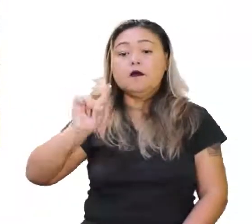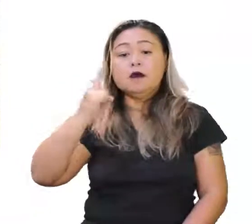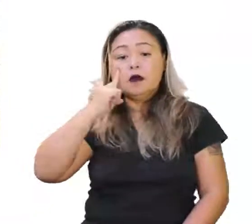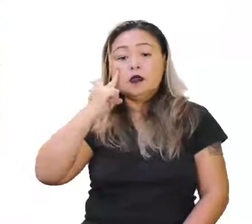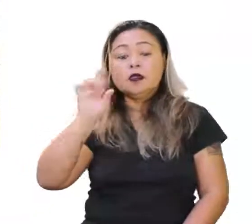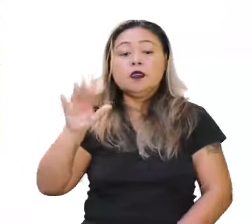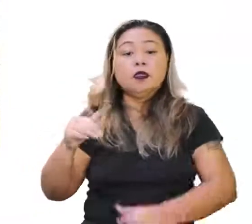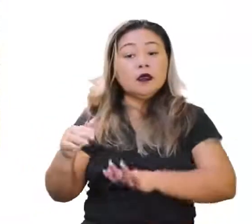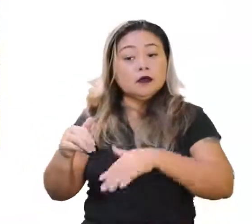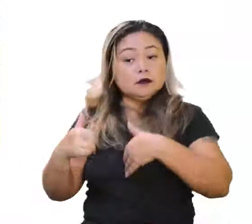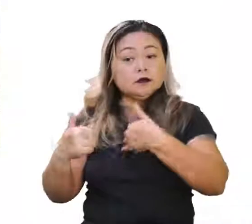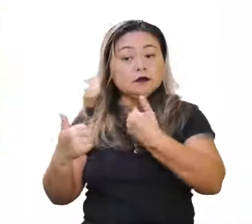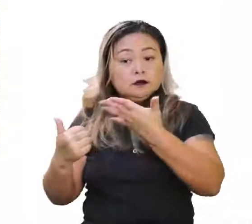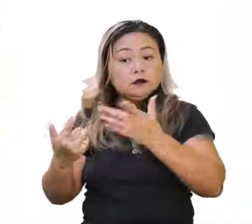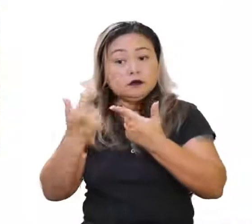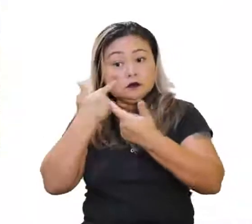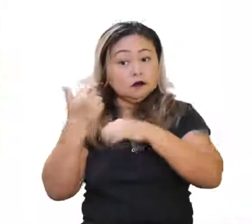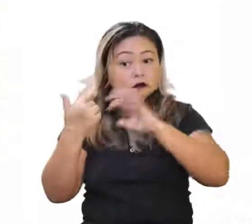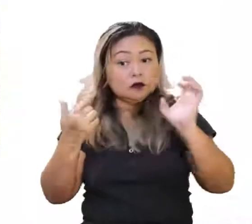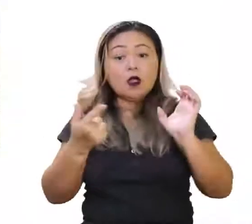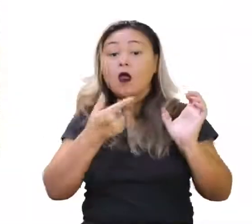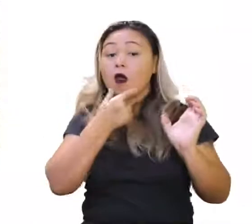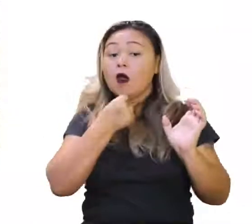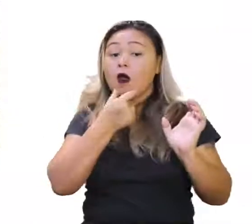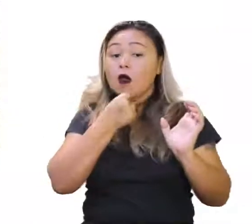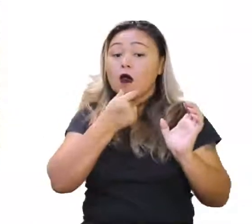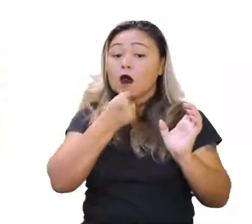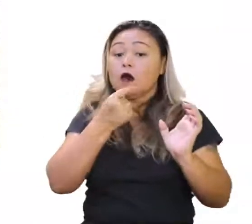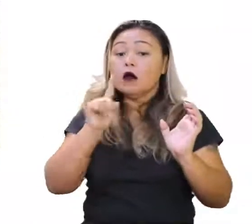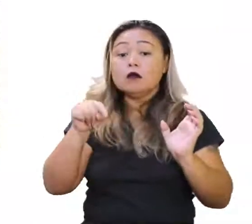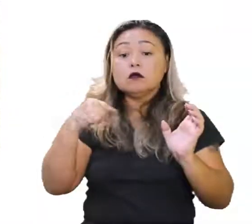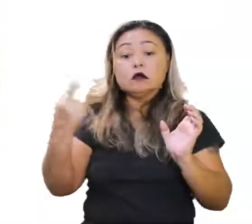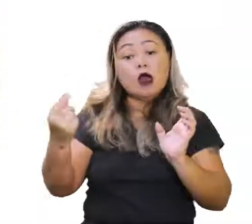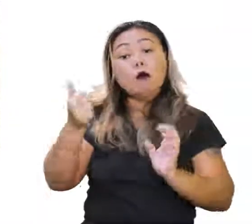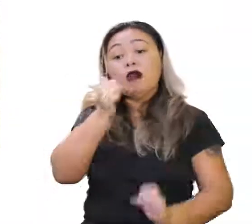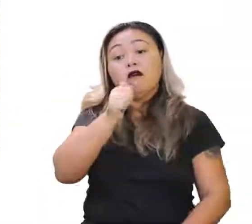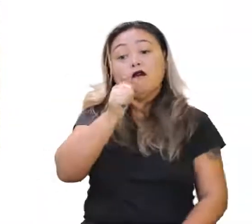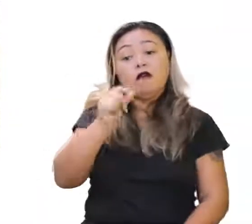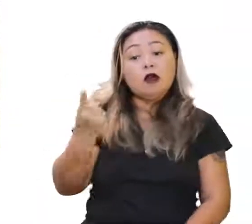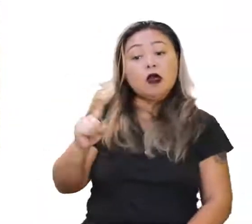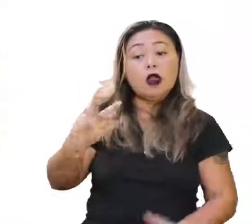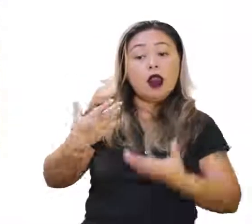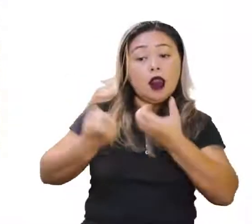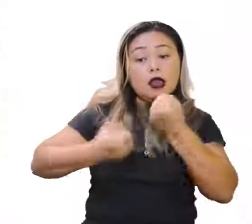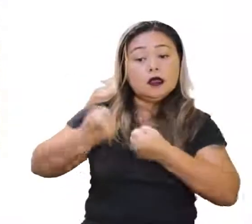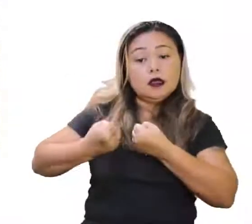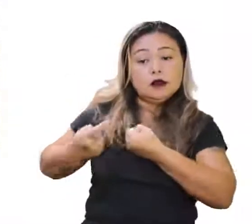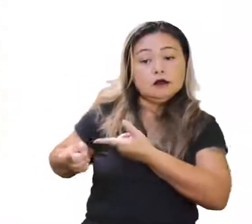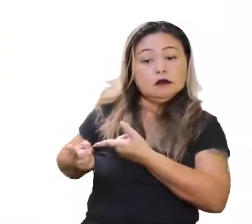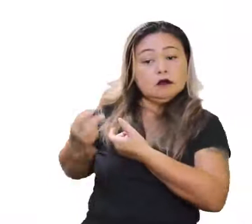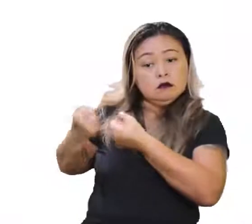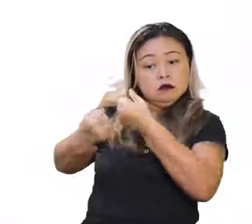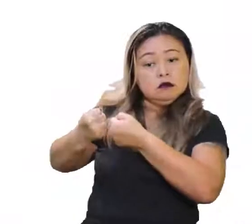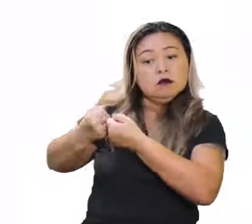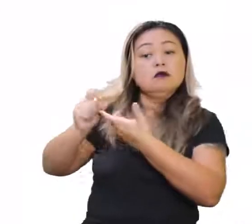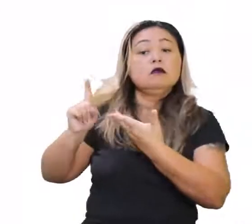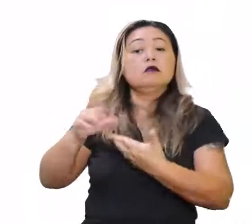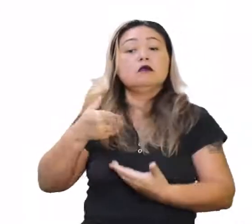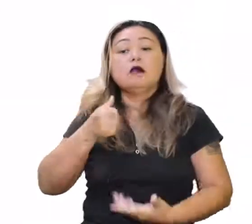do lado esquerdo do vídeo é o macho, do lado direito tem mais outra fêmea, leiteira.